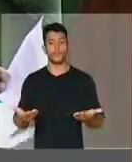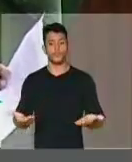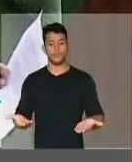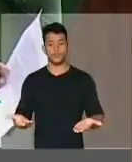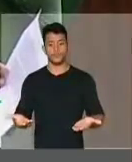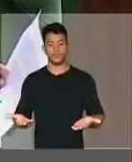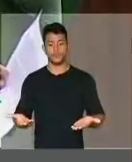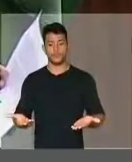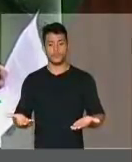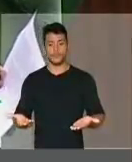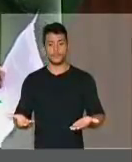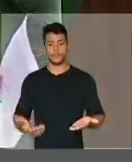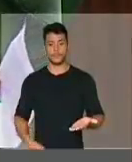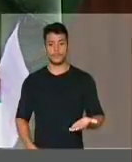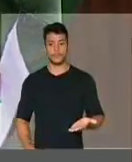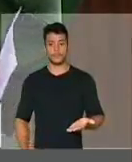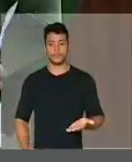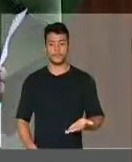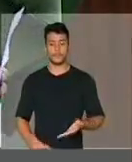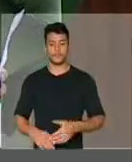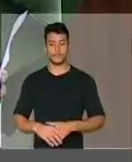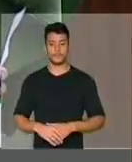exposto...